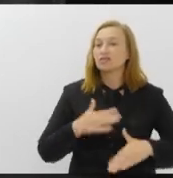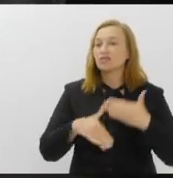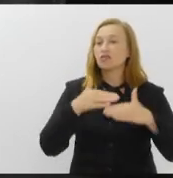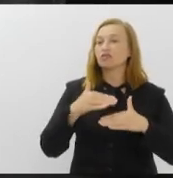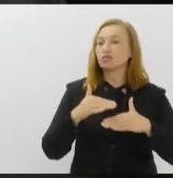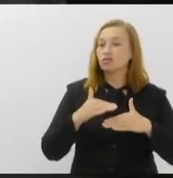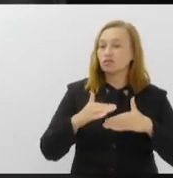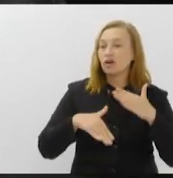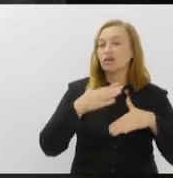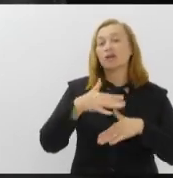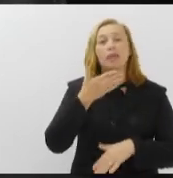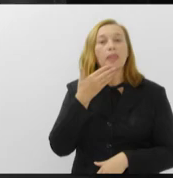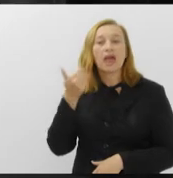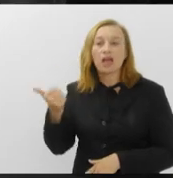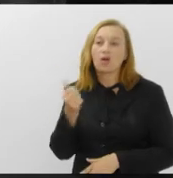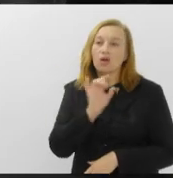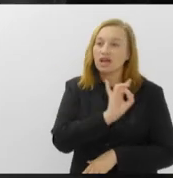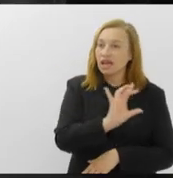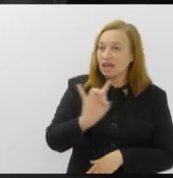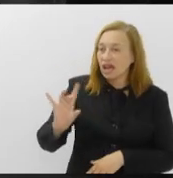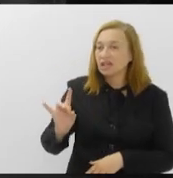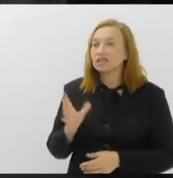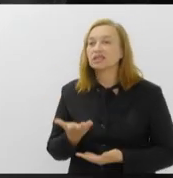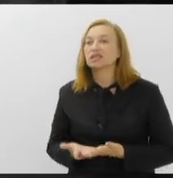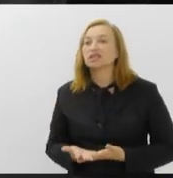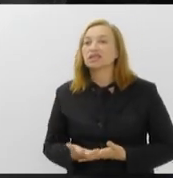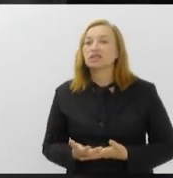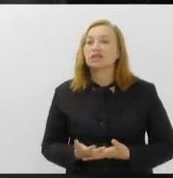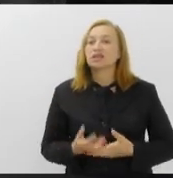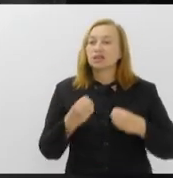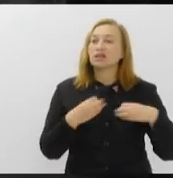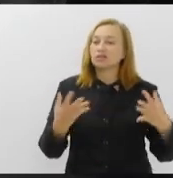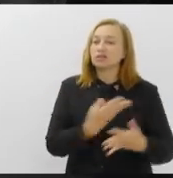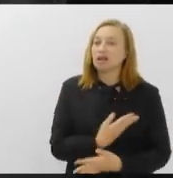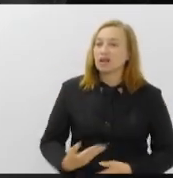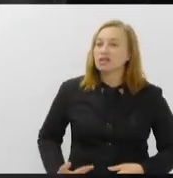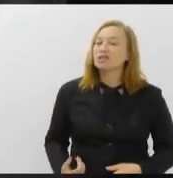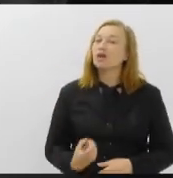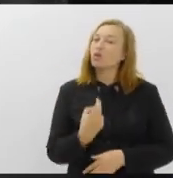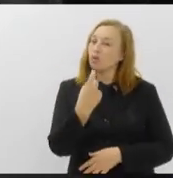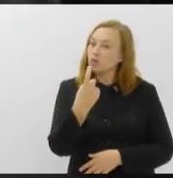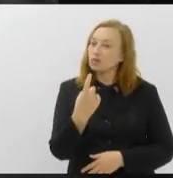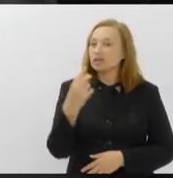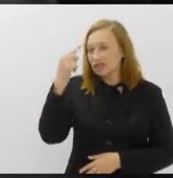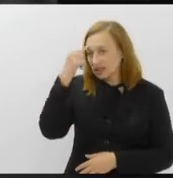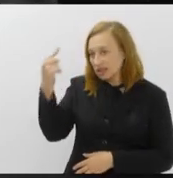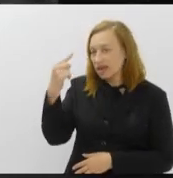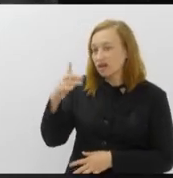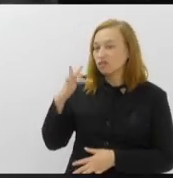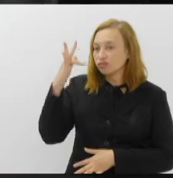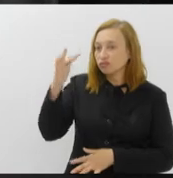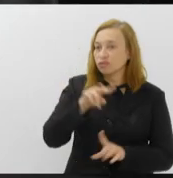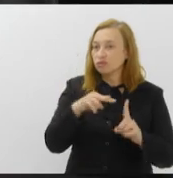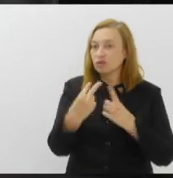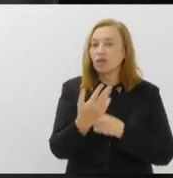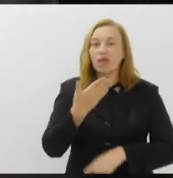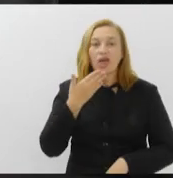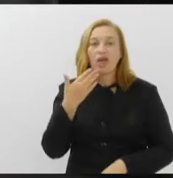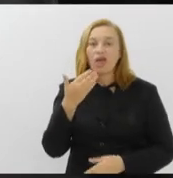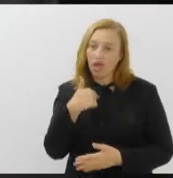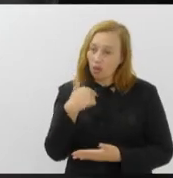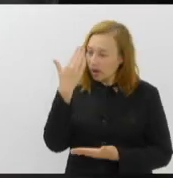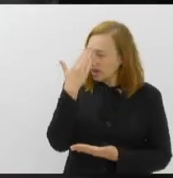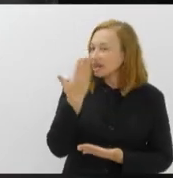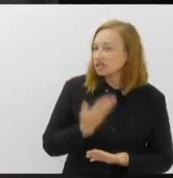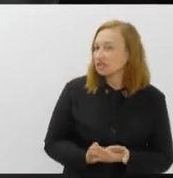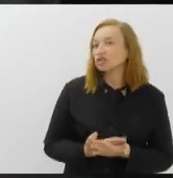avanço melhor, né, porque cada audiência é única, daqui podem sair ideias visando um futuro melhor, sem dúvida, eu acredito nisso.